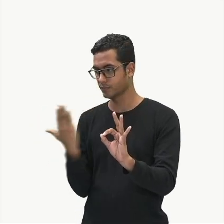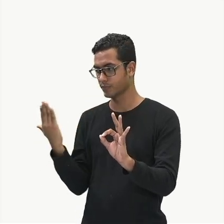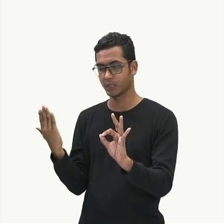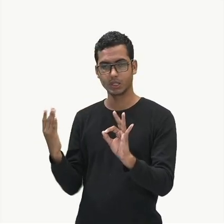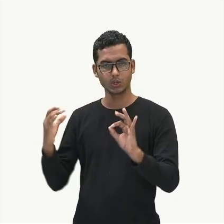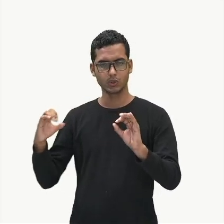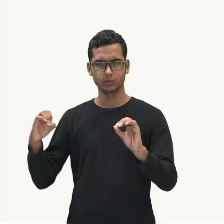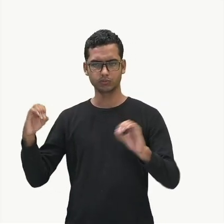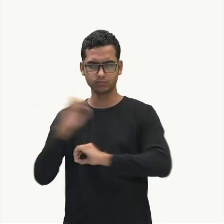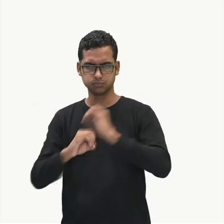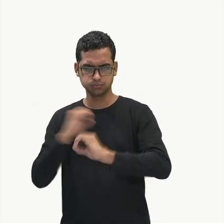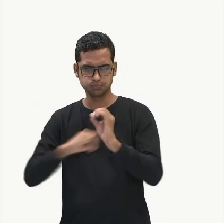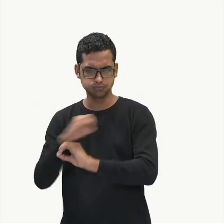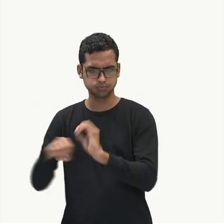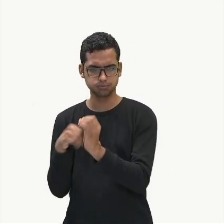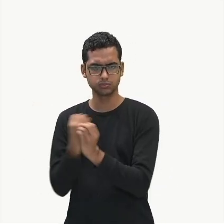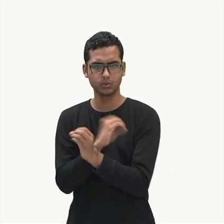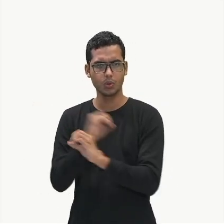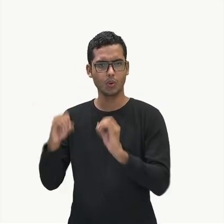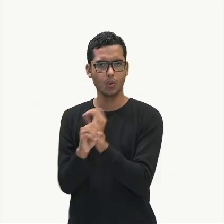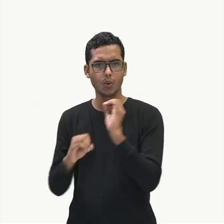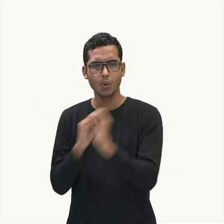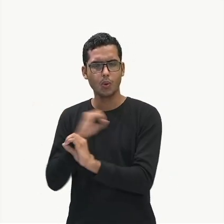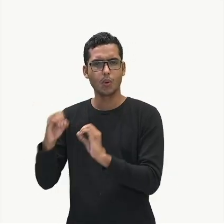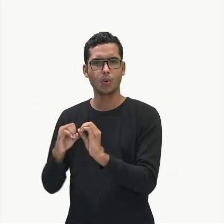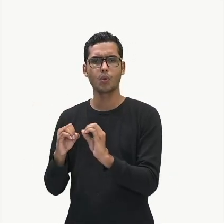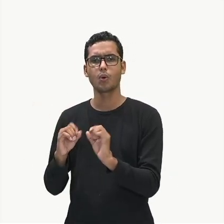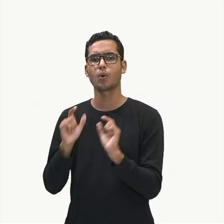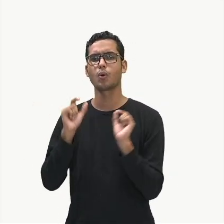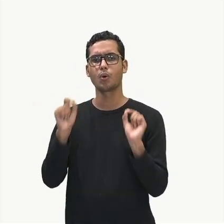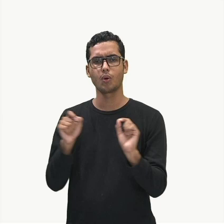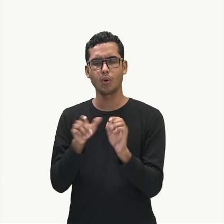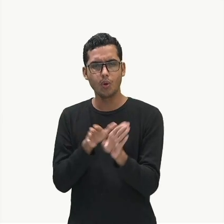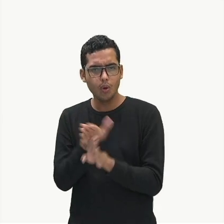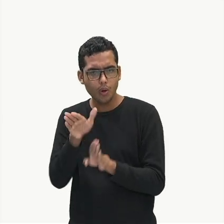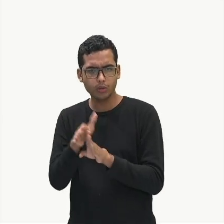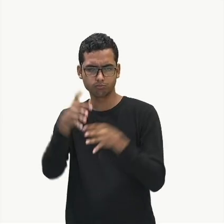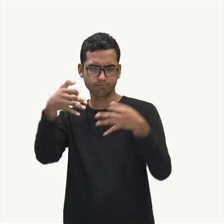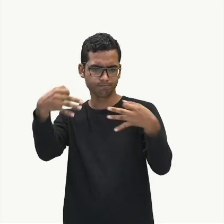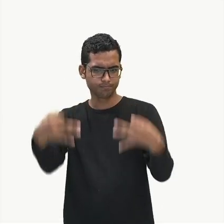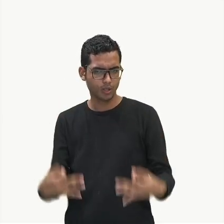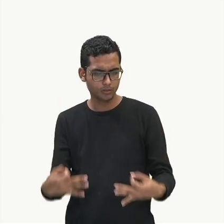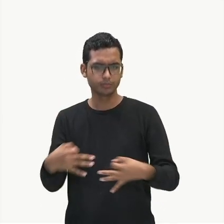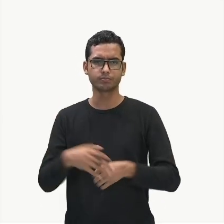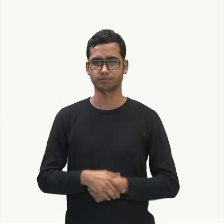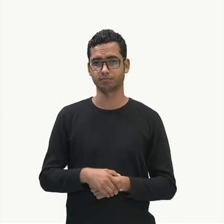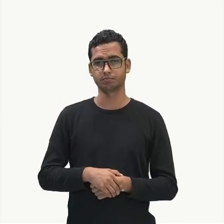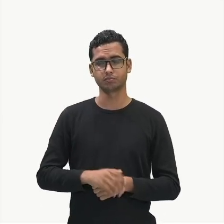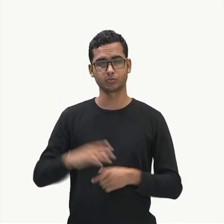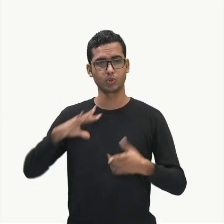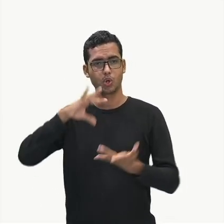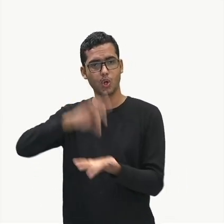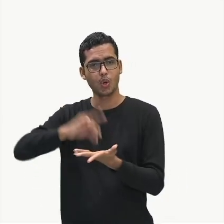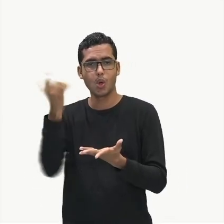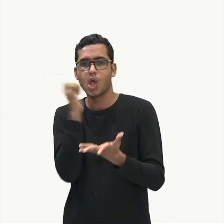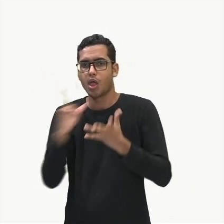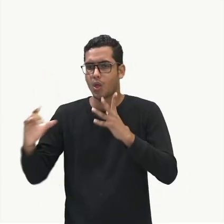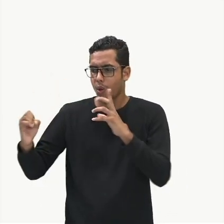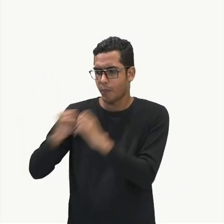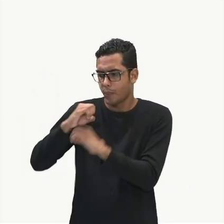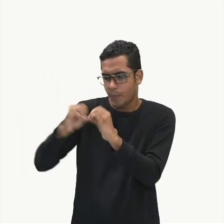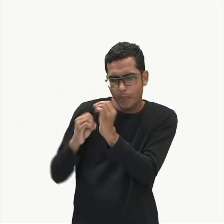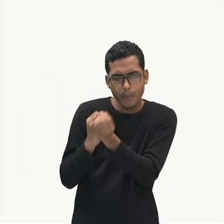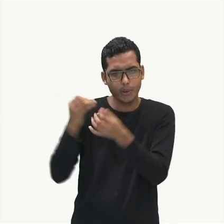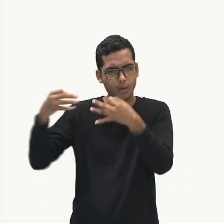devem colidir com uma orientação correta ou favorável. E